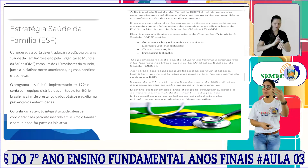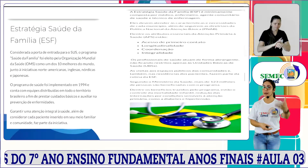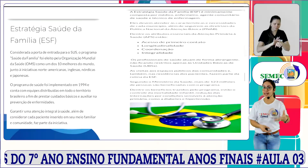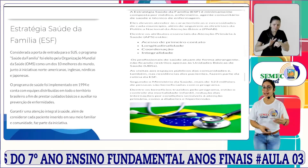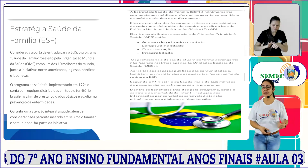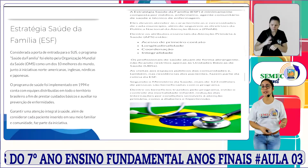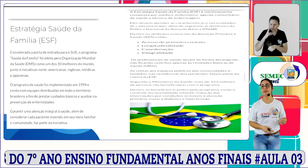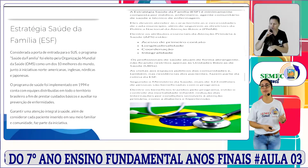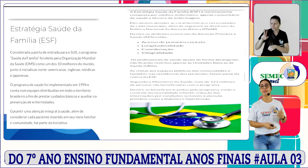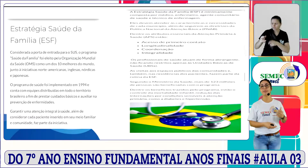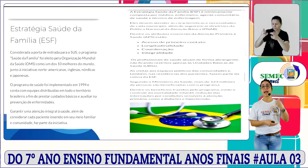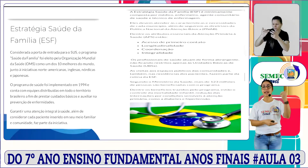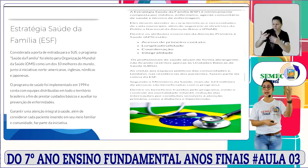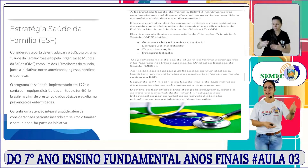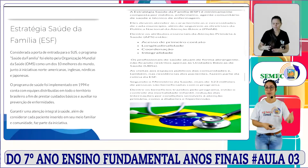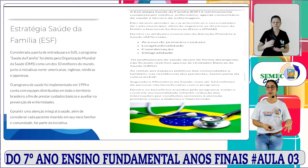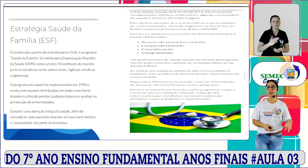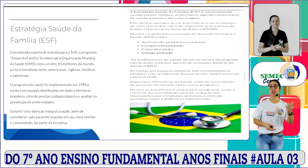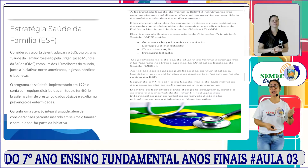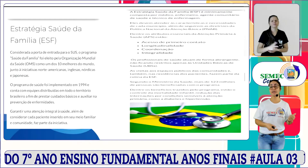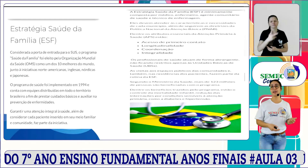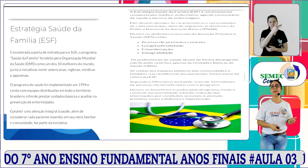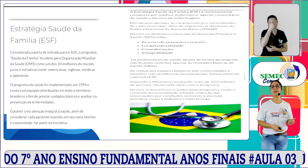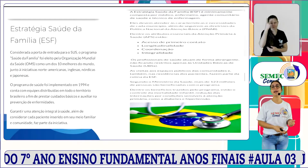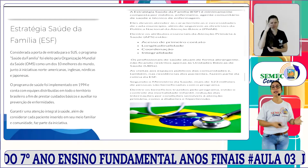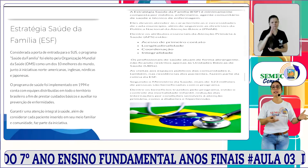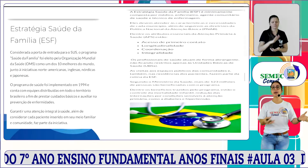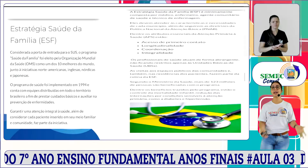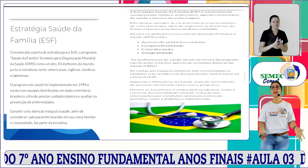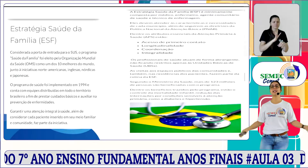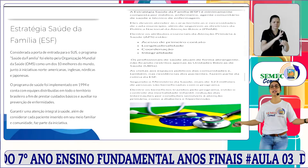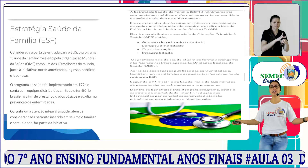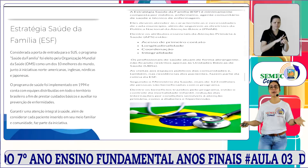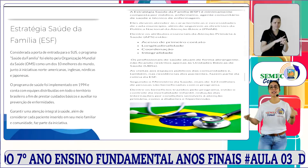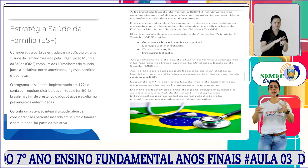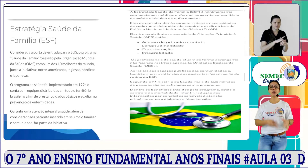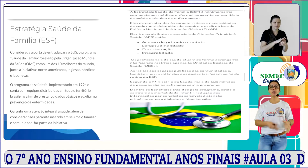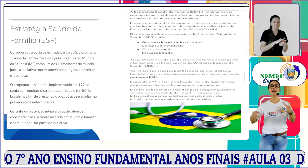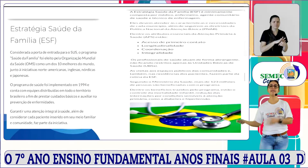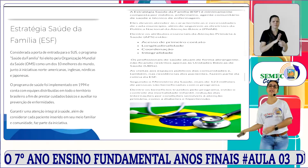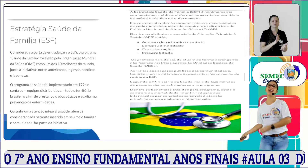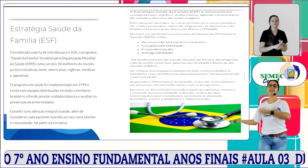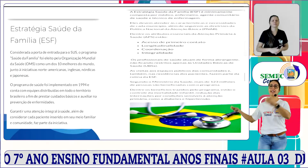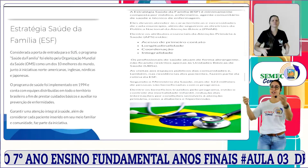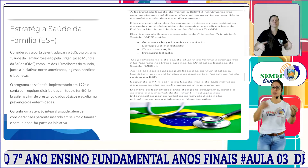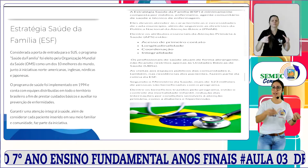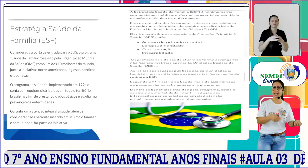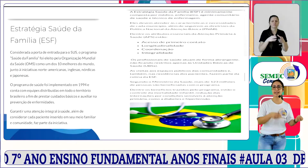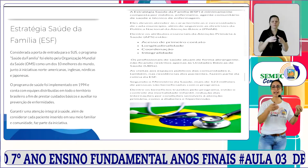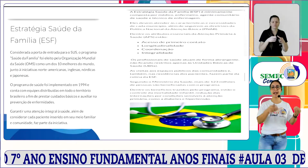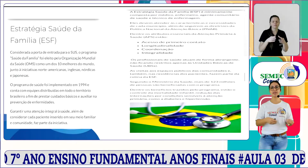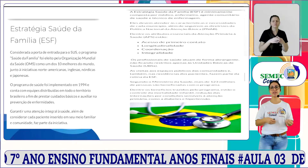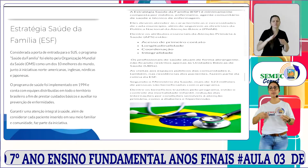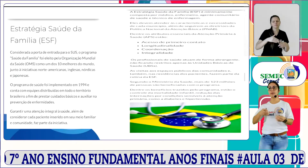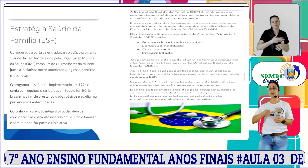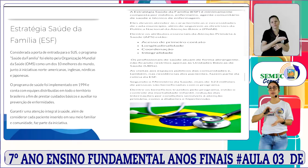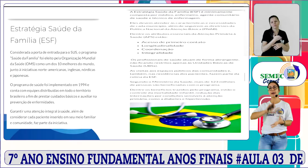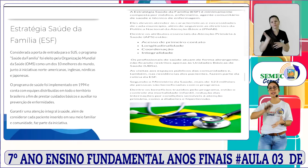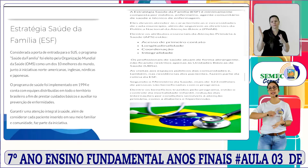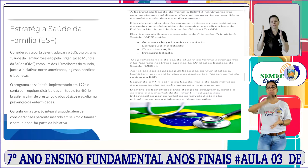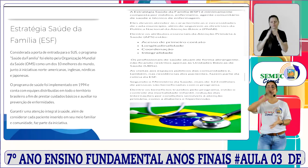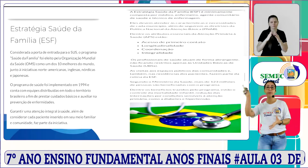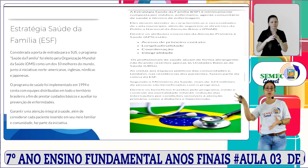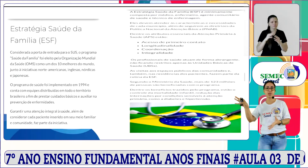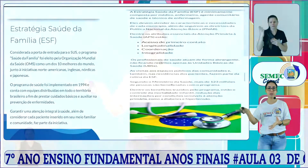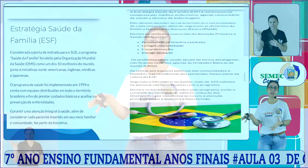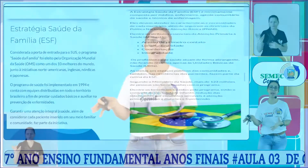algum paliativo, aquela pessoa que está enferma. Então, esse grupo ele vai até a sua casa, caso você não possa comparecer